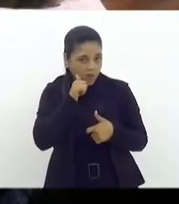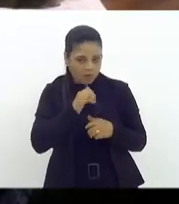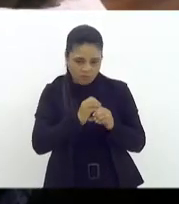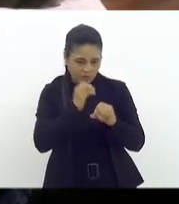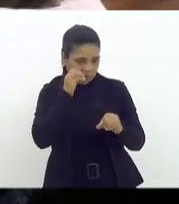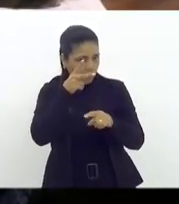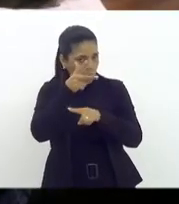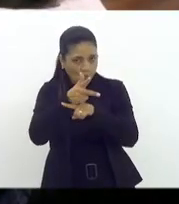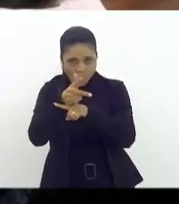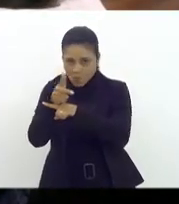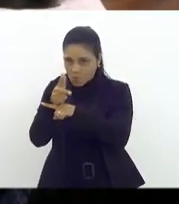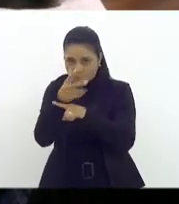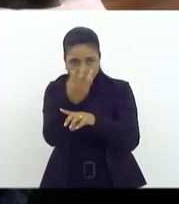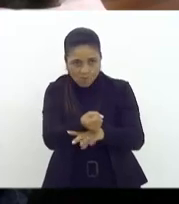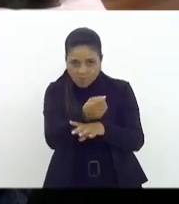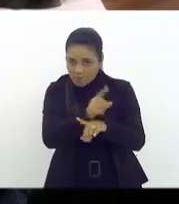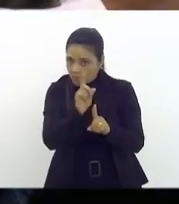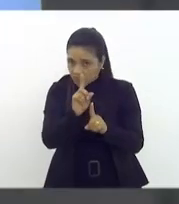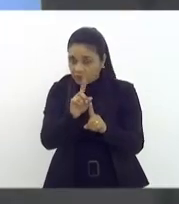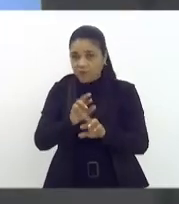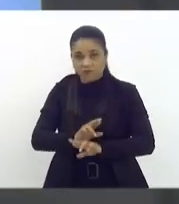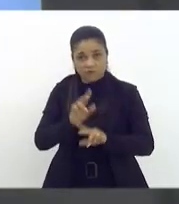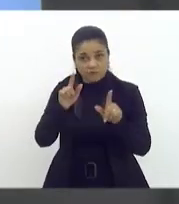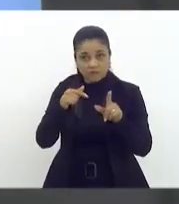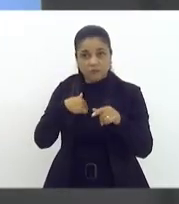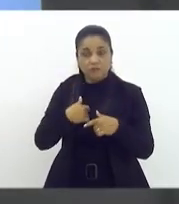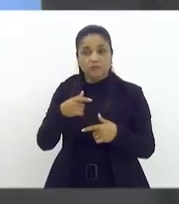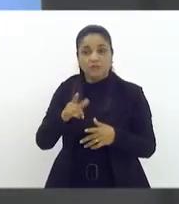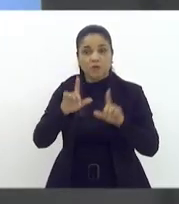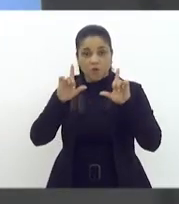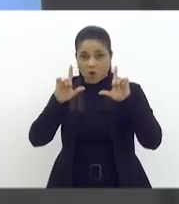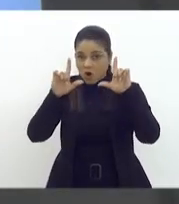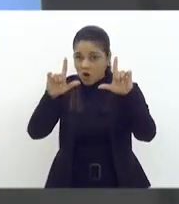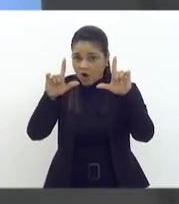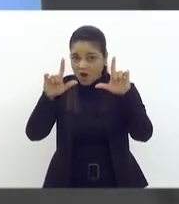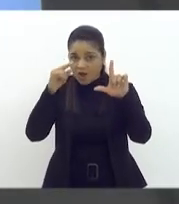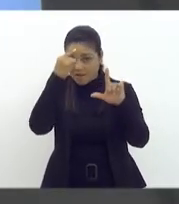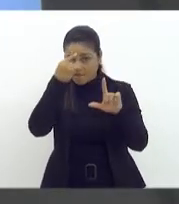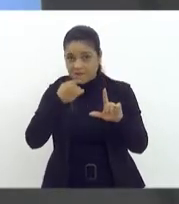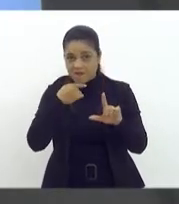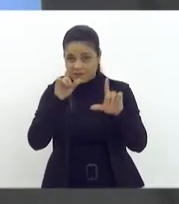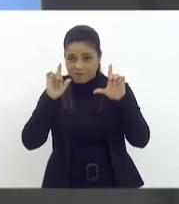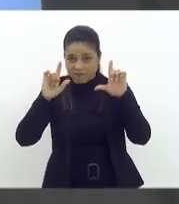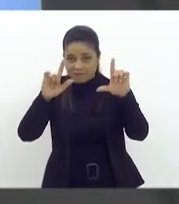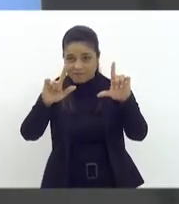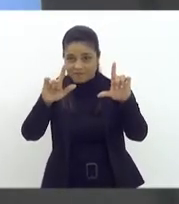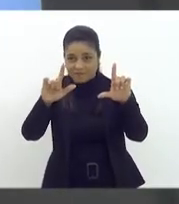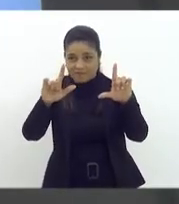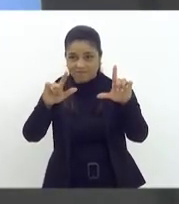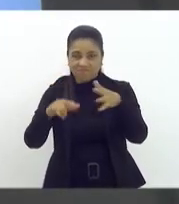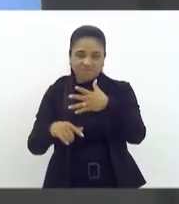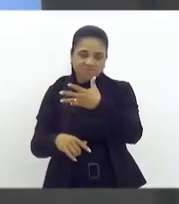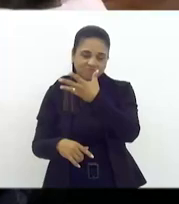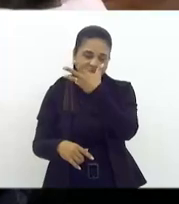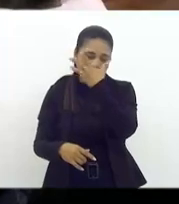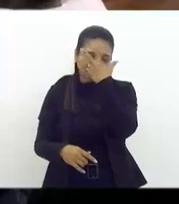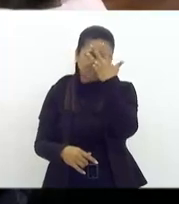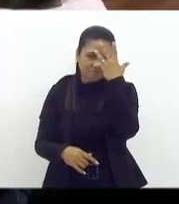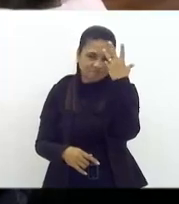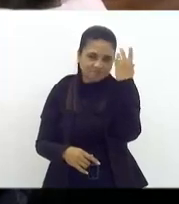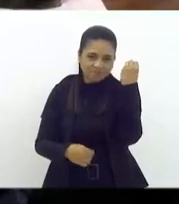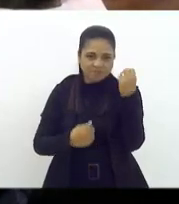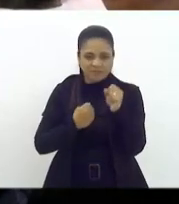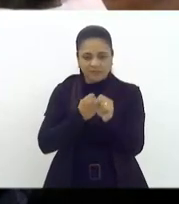há um processo olhem para tela por favor natural de esquecimento com a passagem do tempo a uma